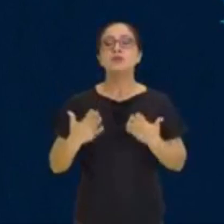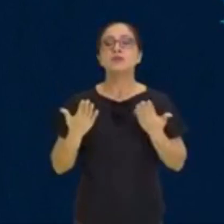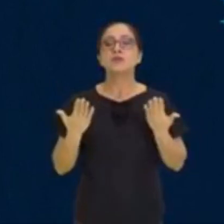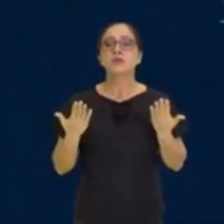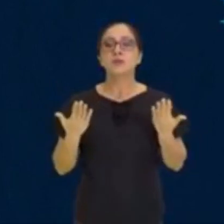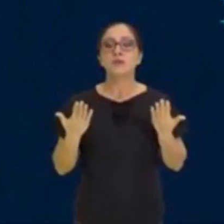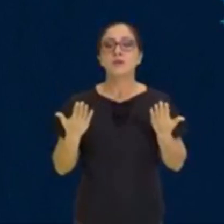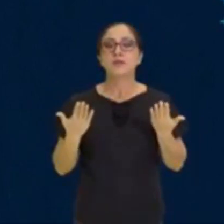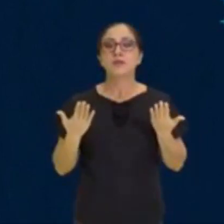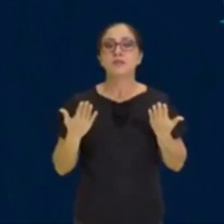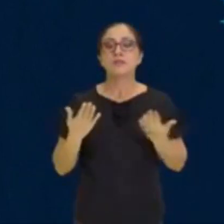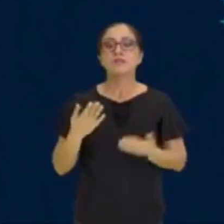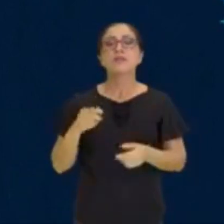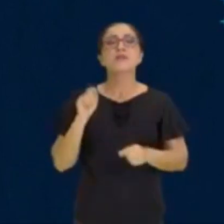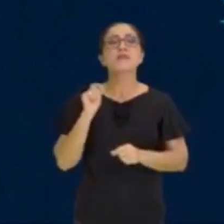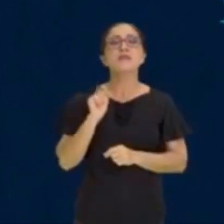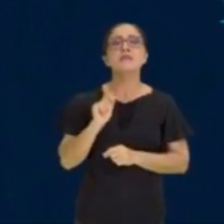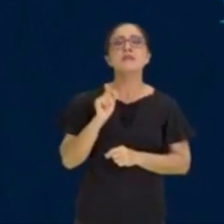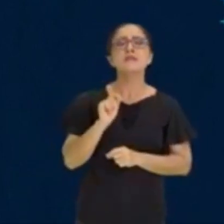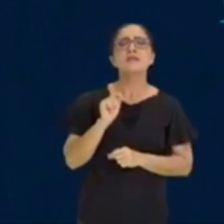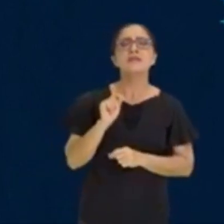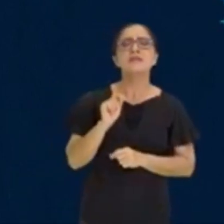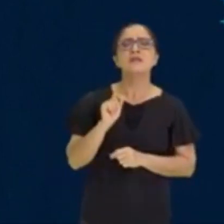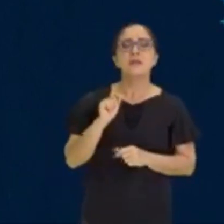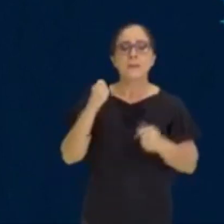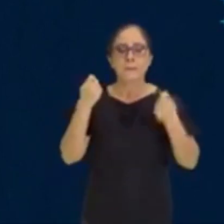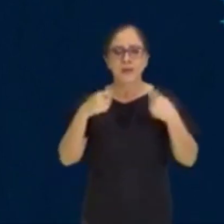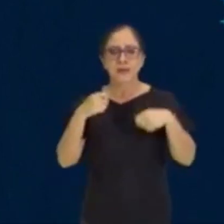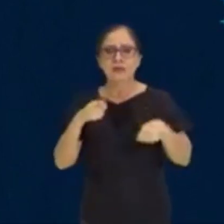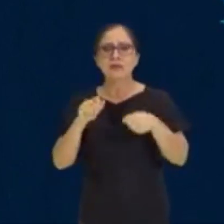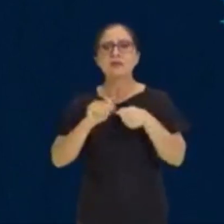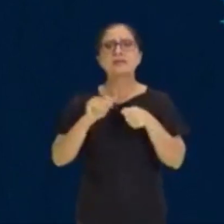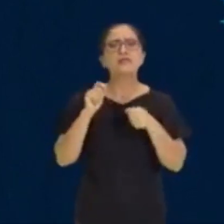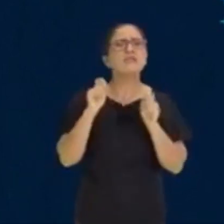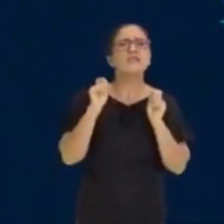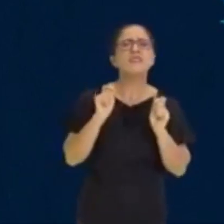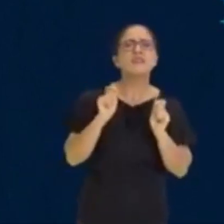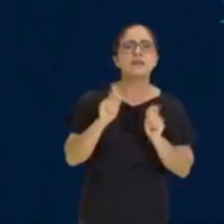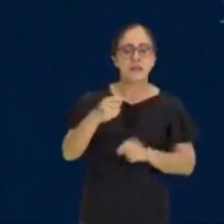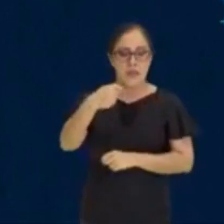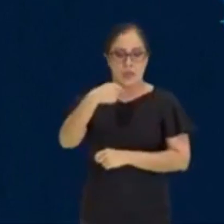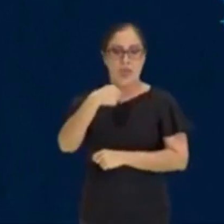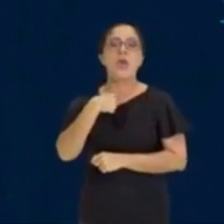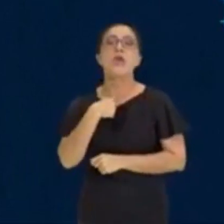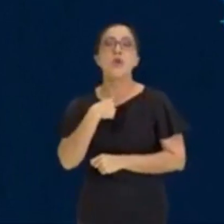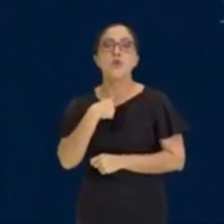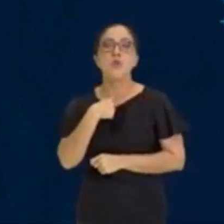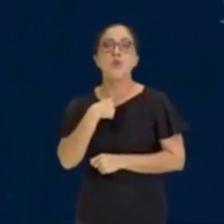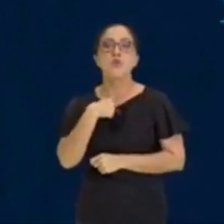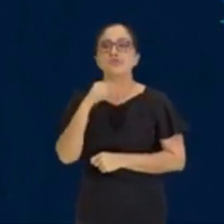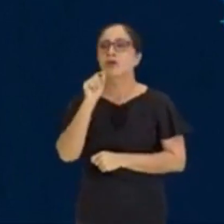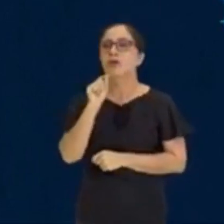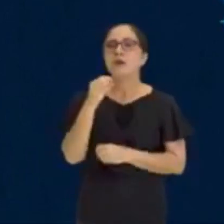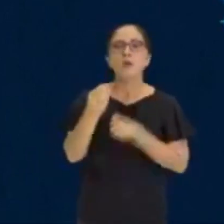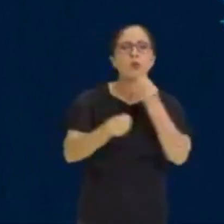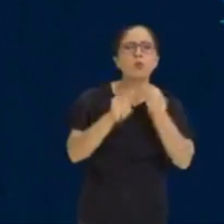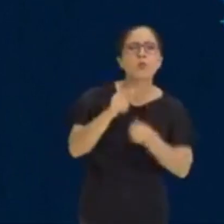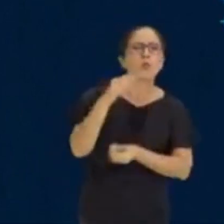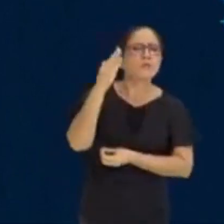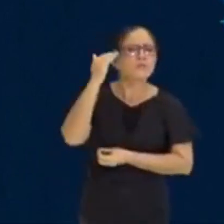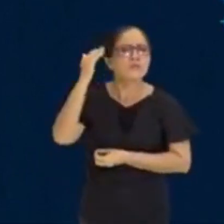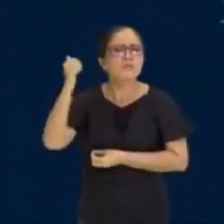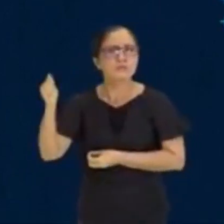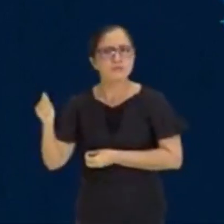espiritual? Eu. Como você sabe que sou eu que preciso fazer um retiro espiritual? Por causa